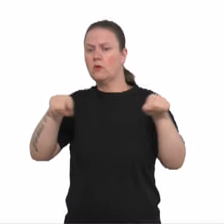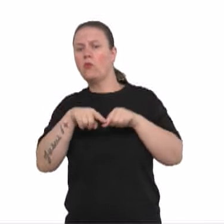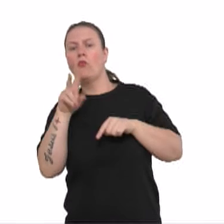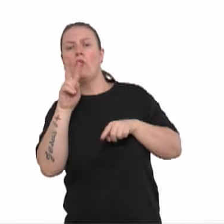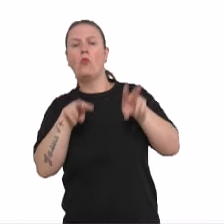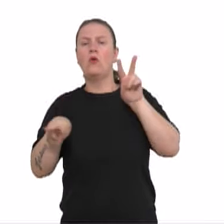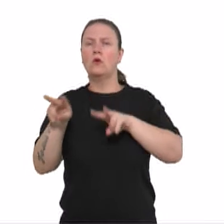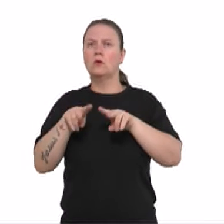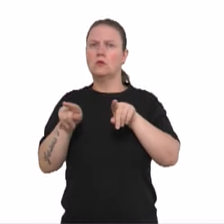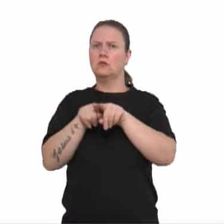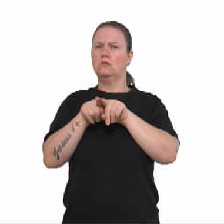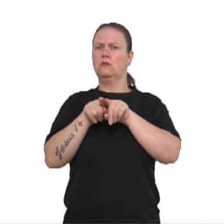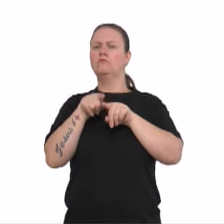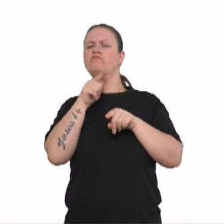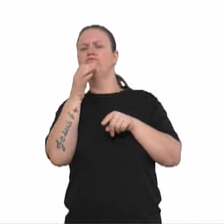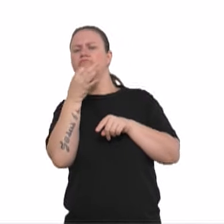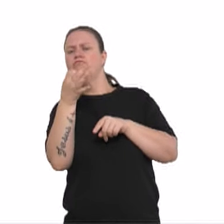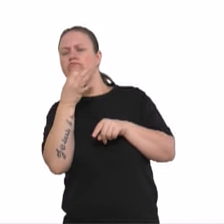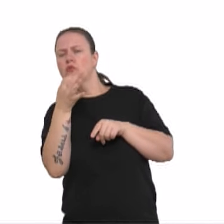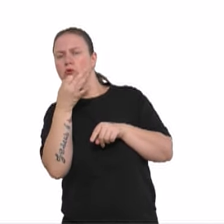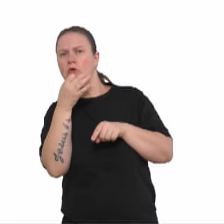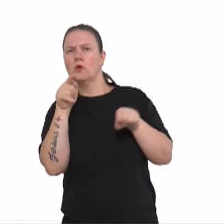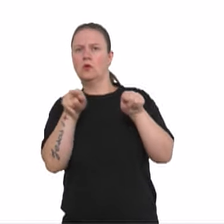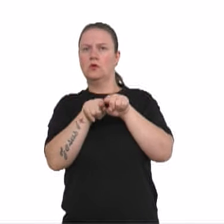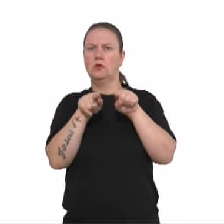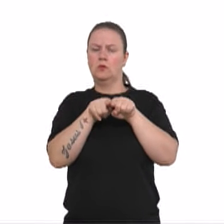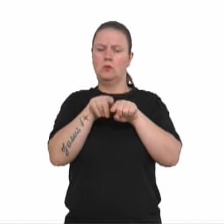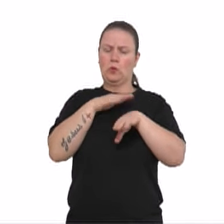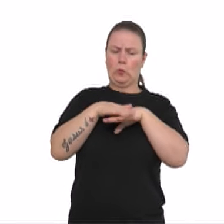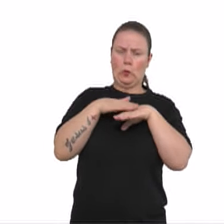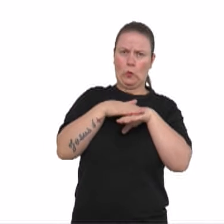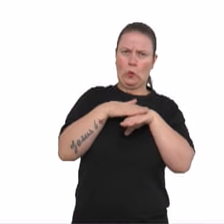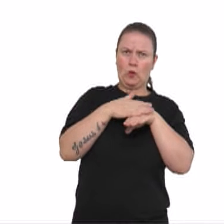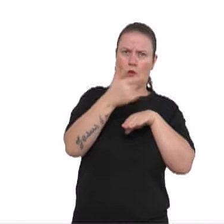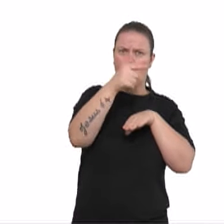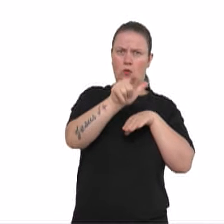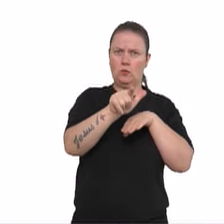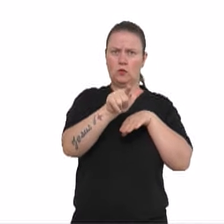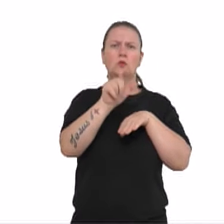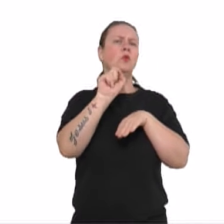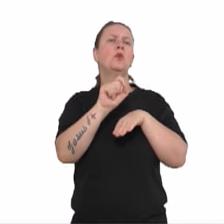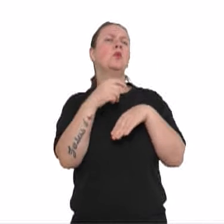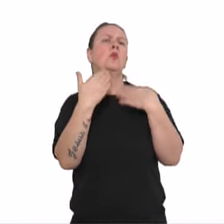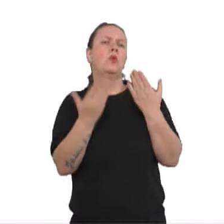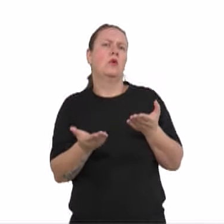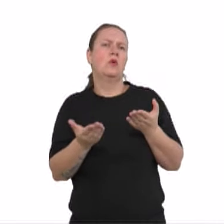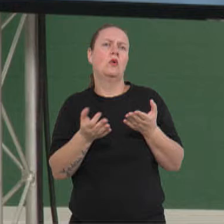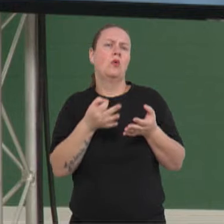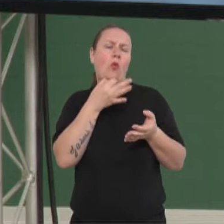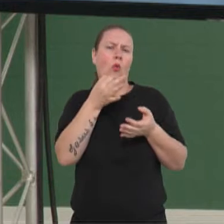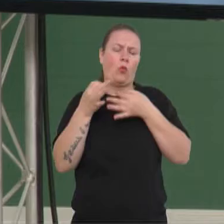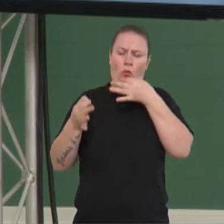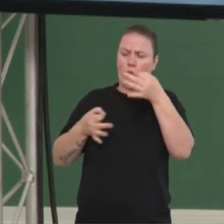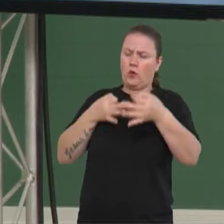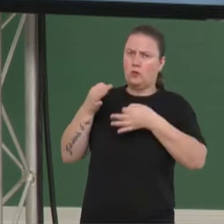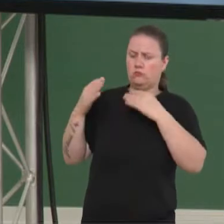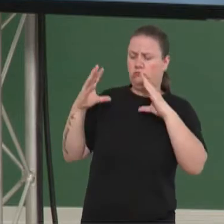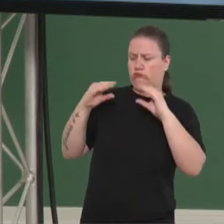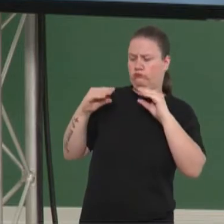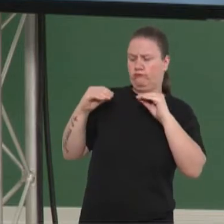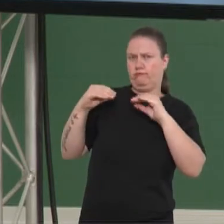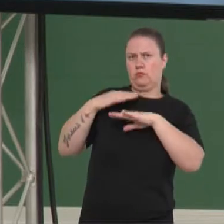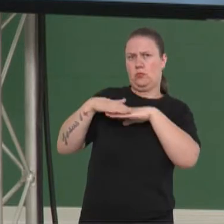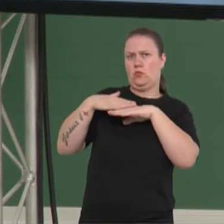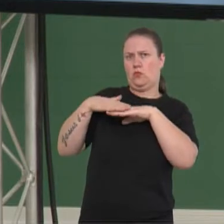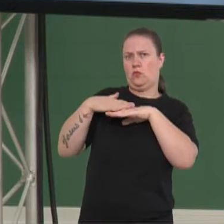das jogadas. C. Conversar com o interlocutor. D. Conversar com o comentarista. Então veja,